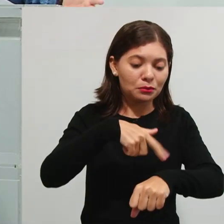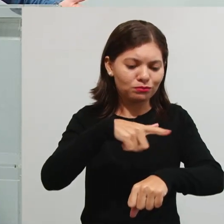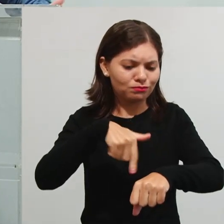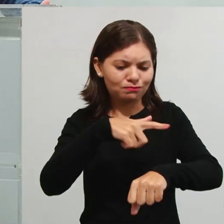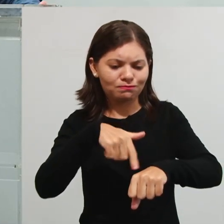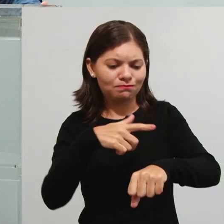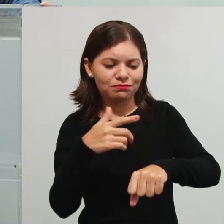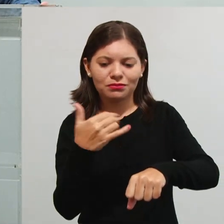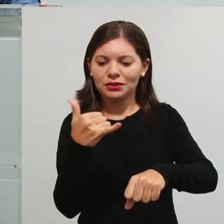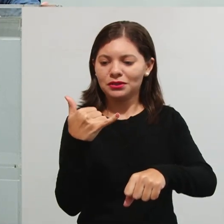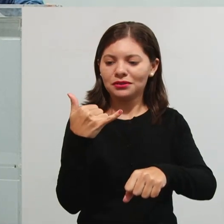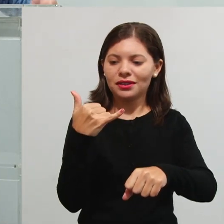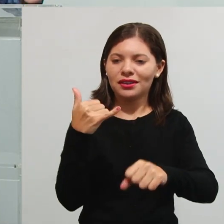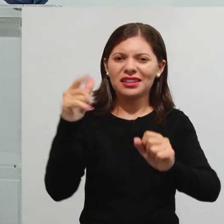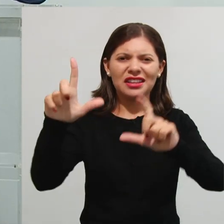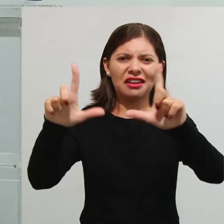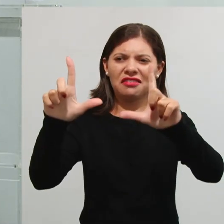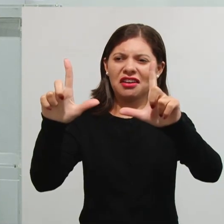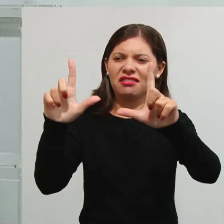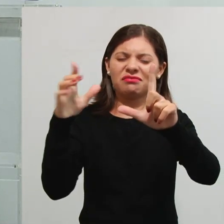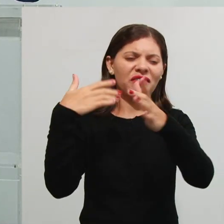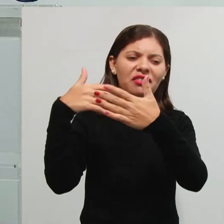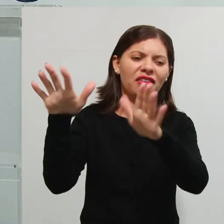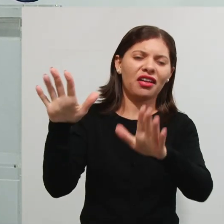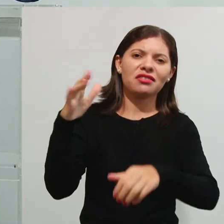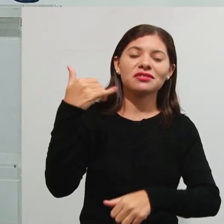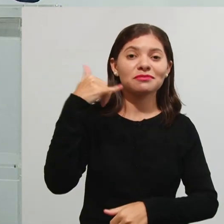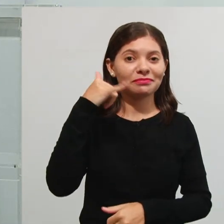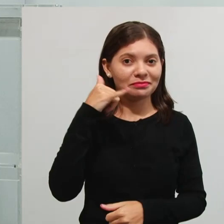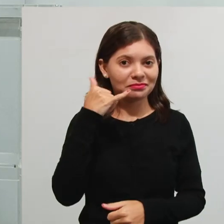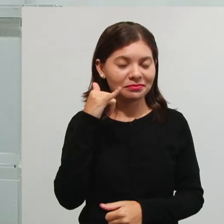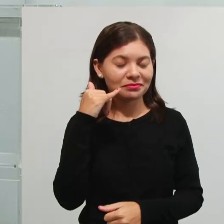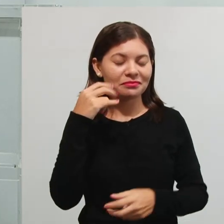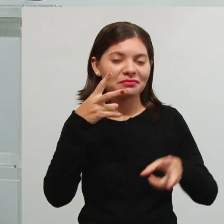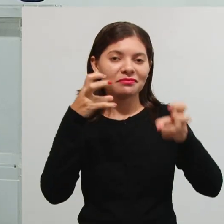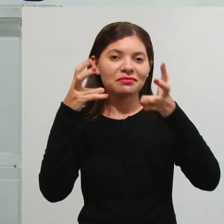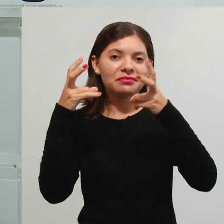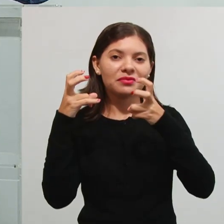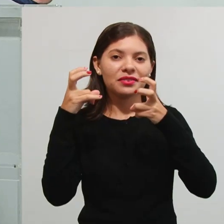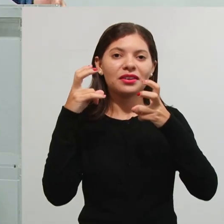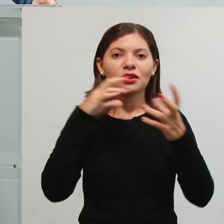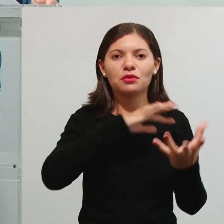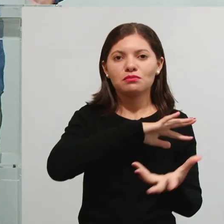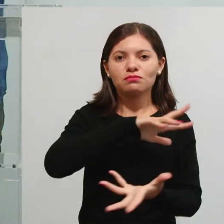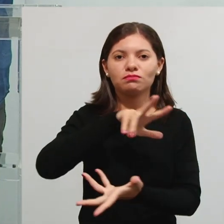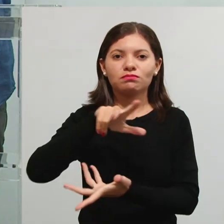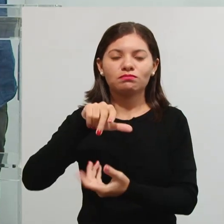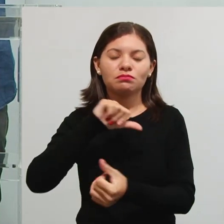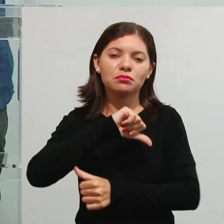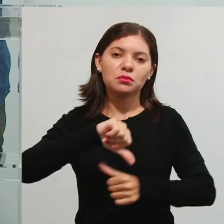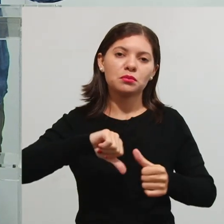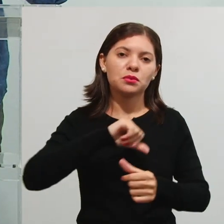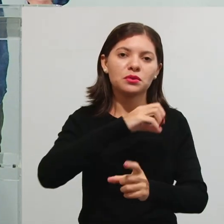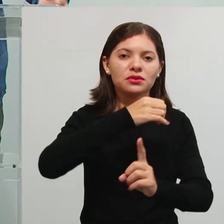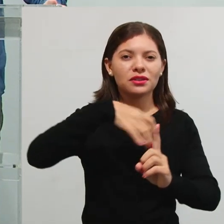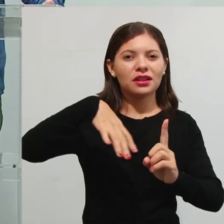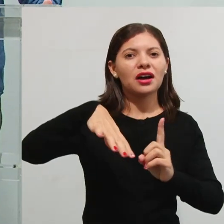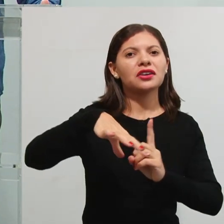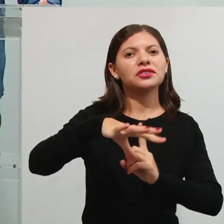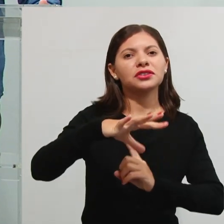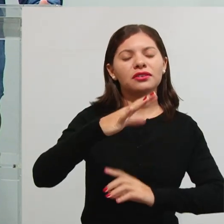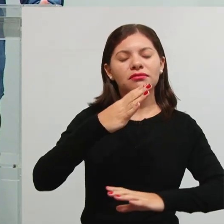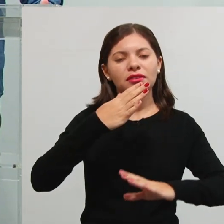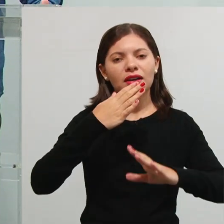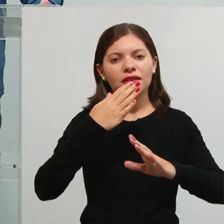do que na frente de uma TV. Então perceba que essas tendências, né, o mundo ele vem mudando, como nós falamos, a sociedade vem evoluindo e